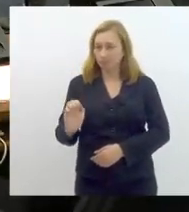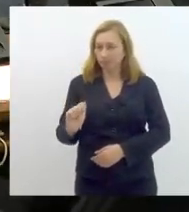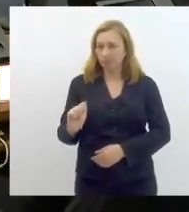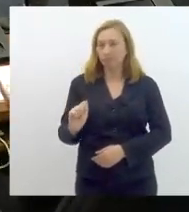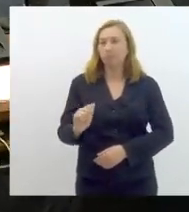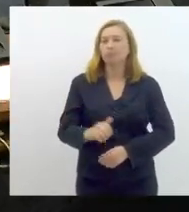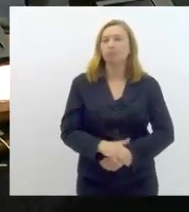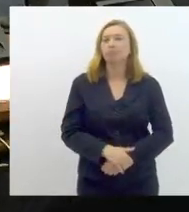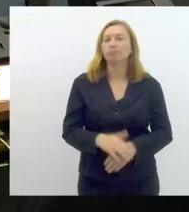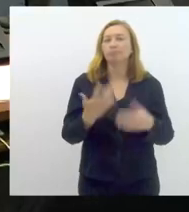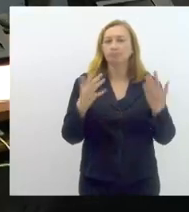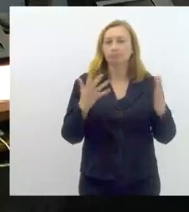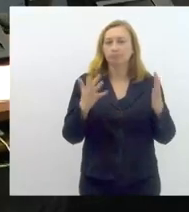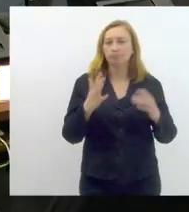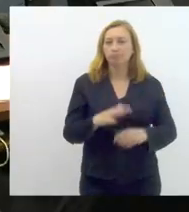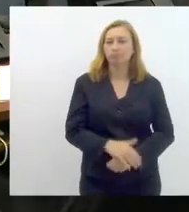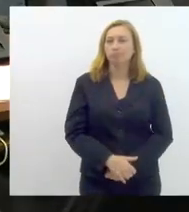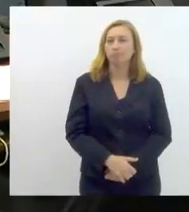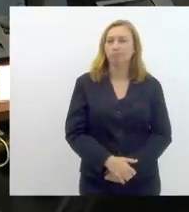Lessa.